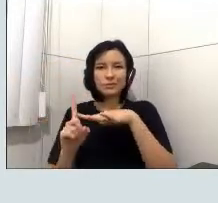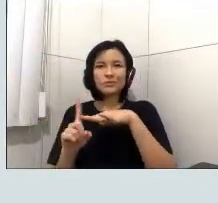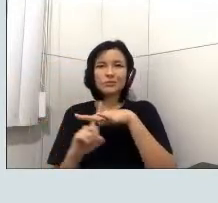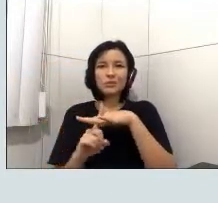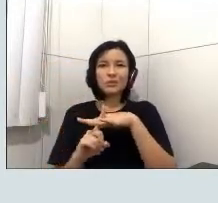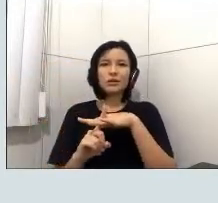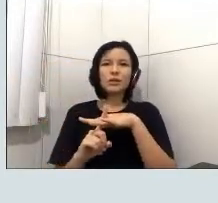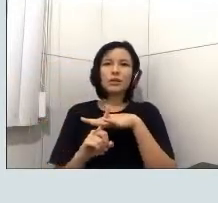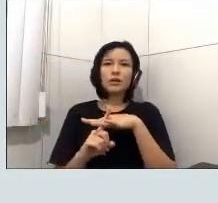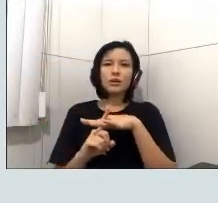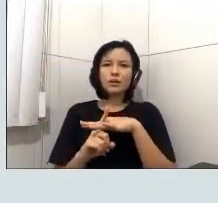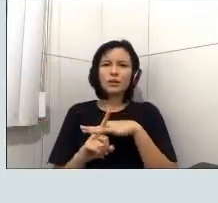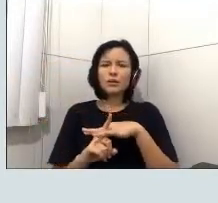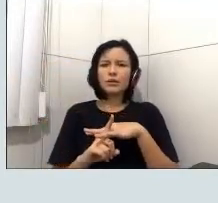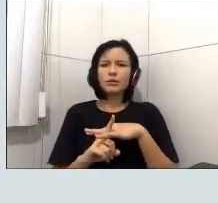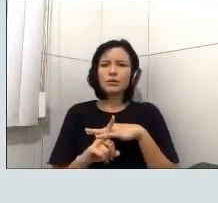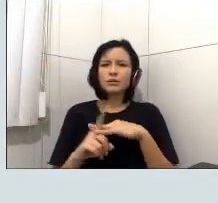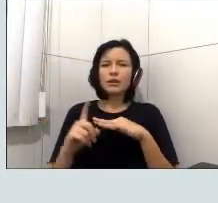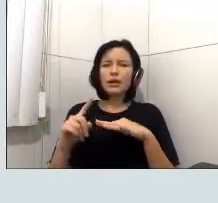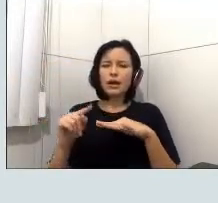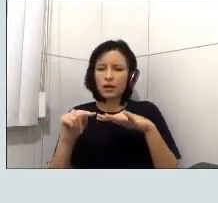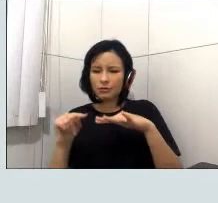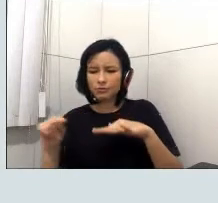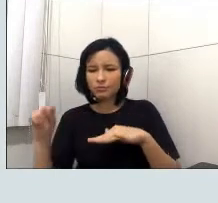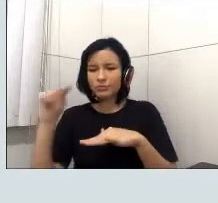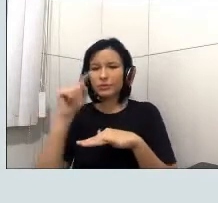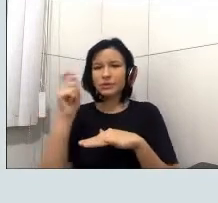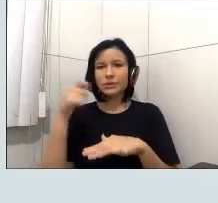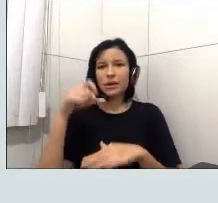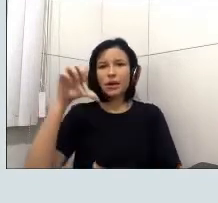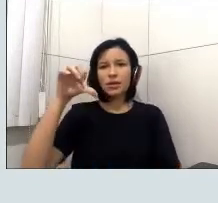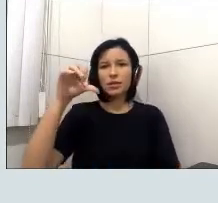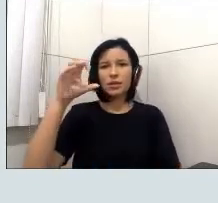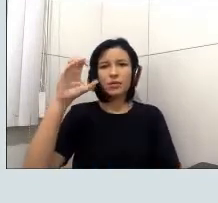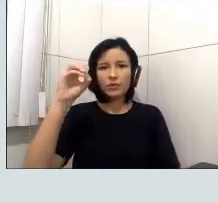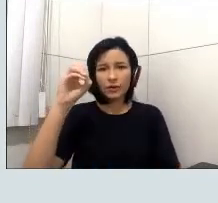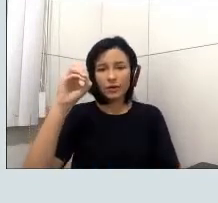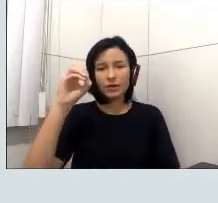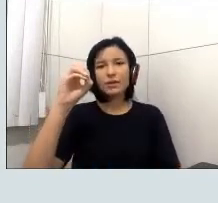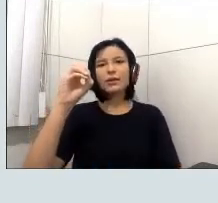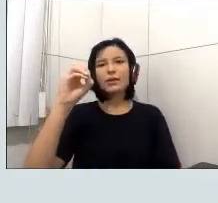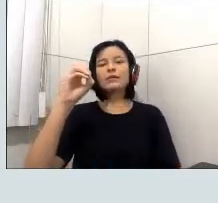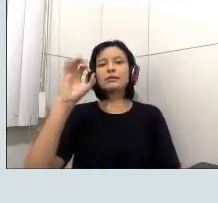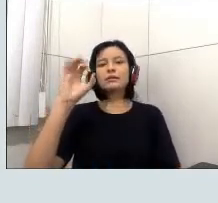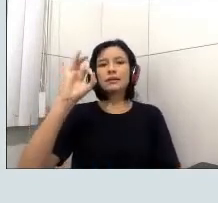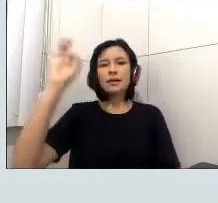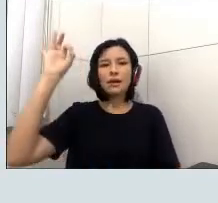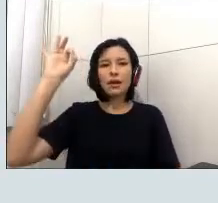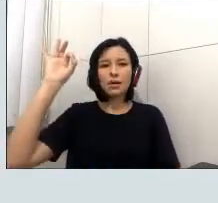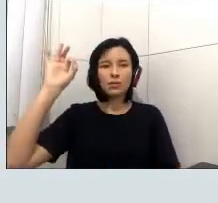formar uma angulação de 90 graus do plano. É apenas isso.